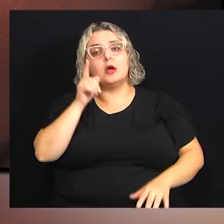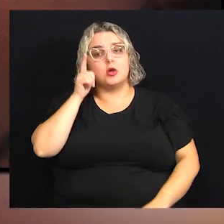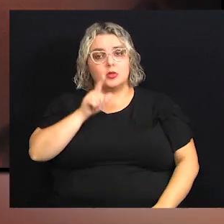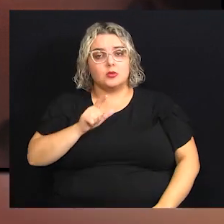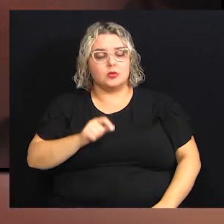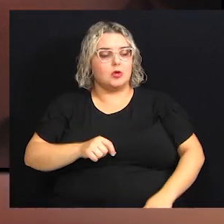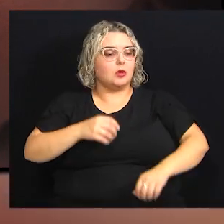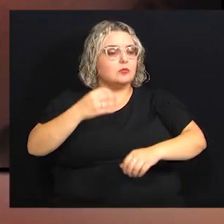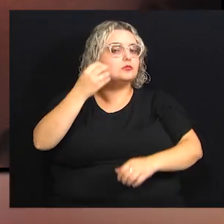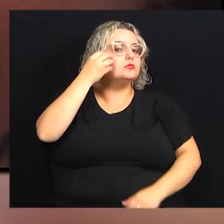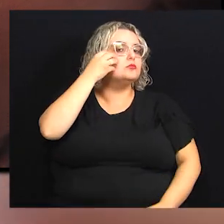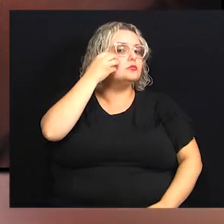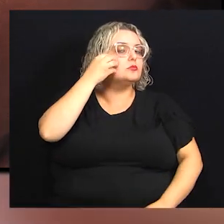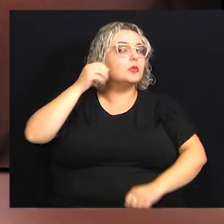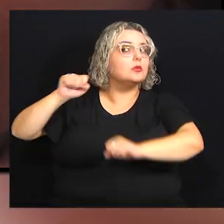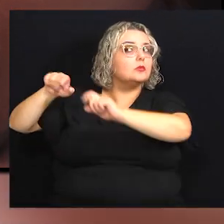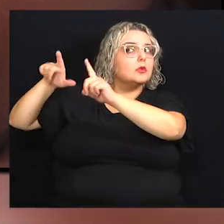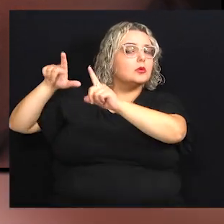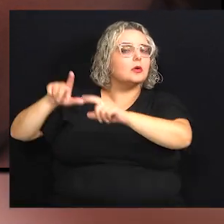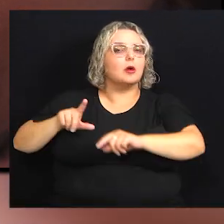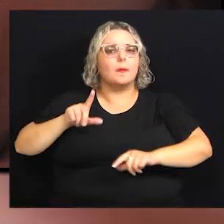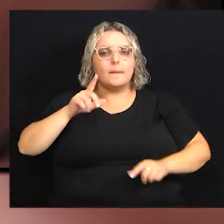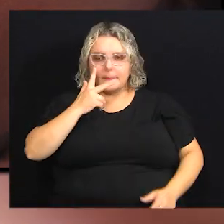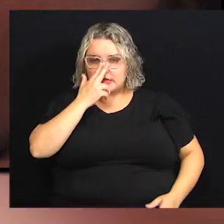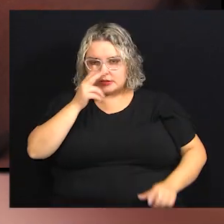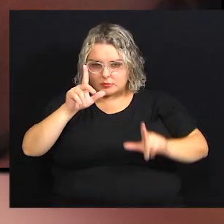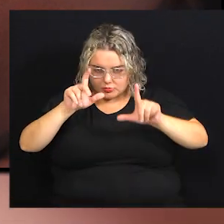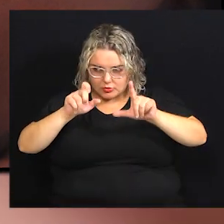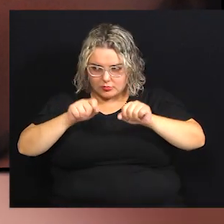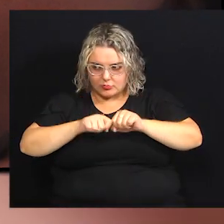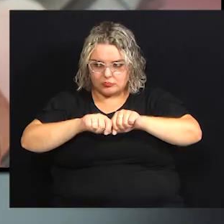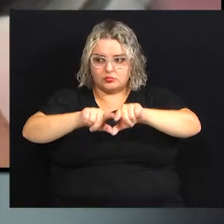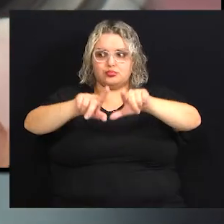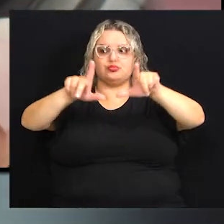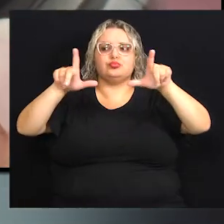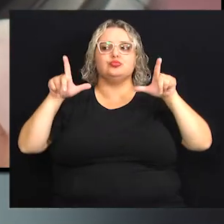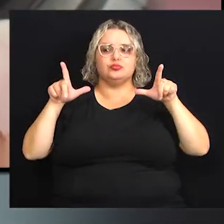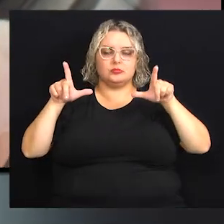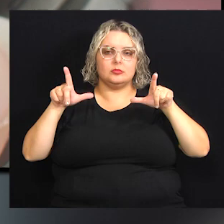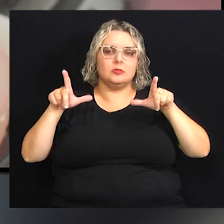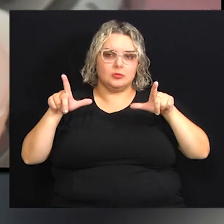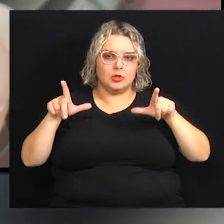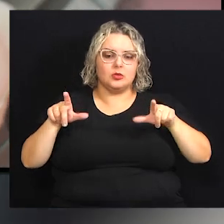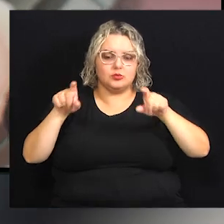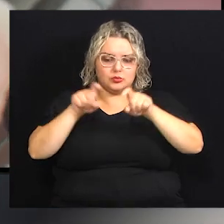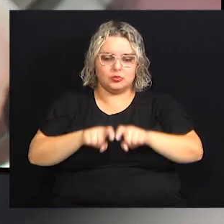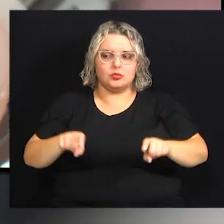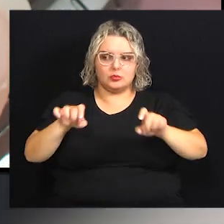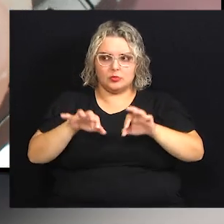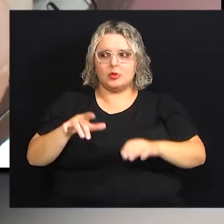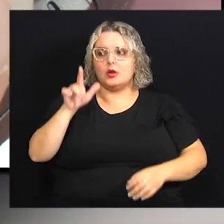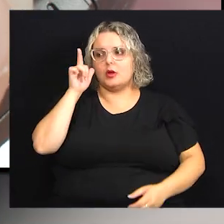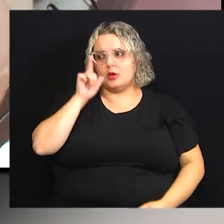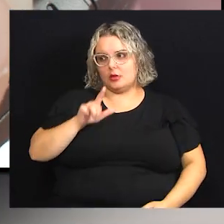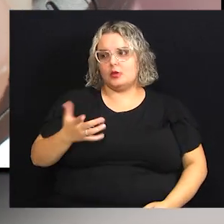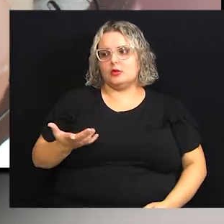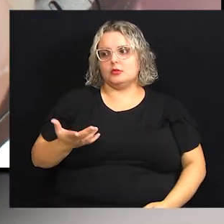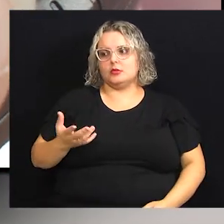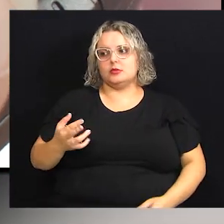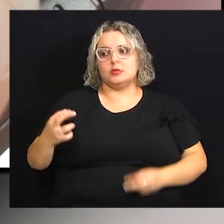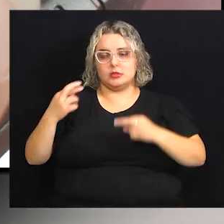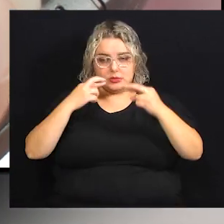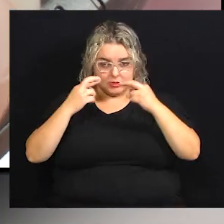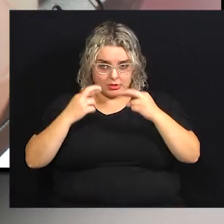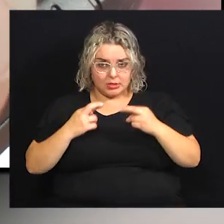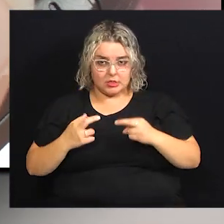computador, então você consegue colocar, é como se você tirasse uma foto da lesão e ampliasse essa lesão no computador, e com isso você